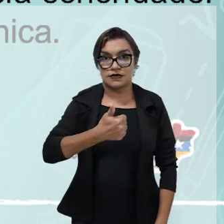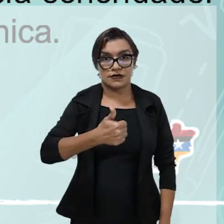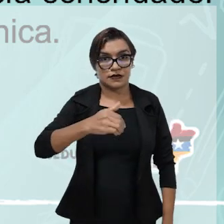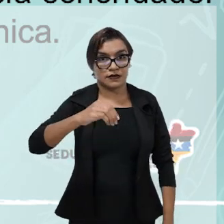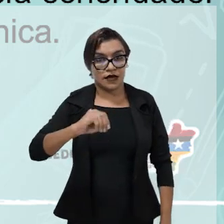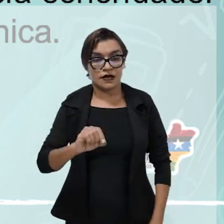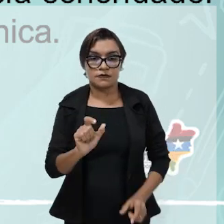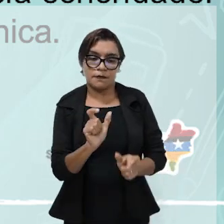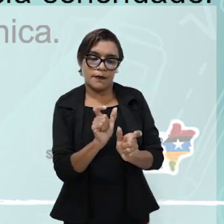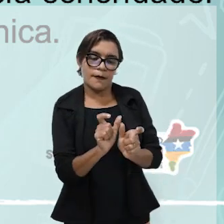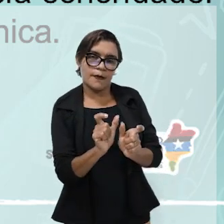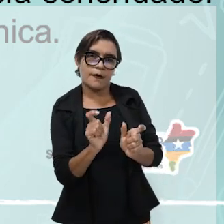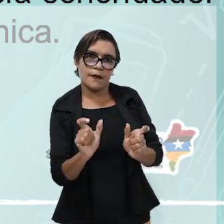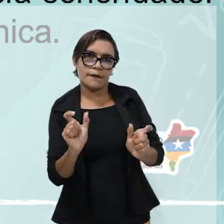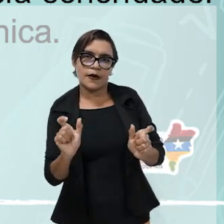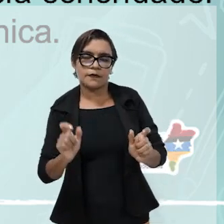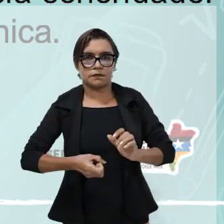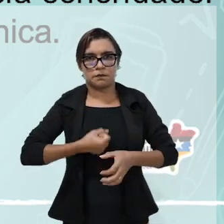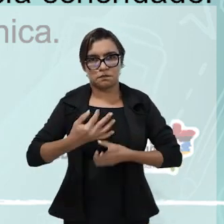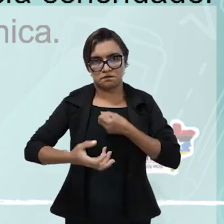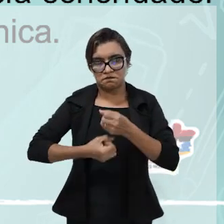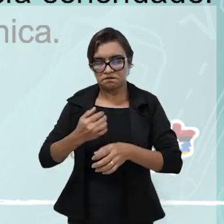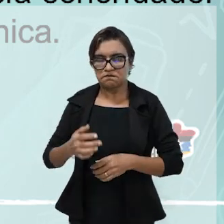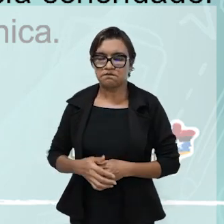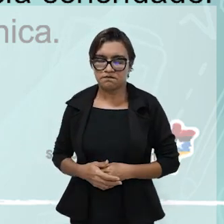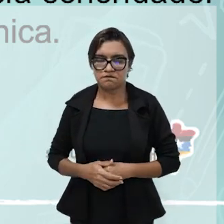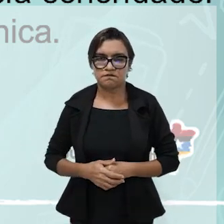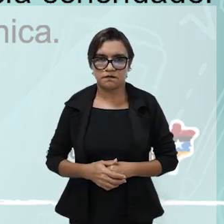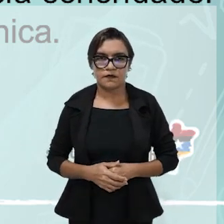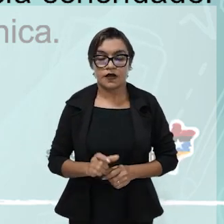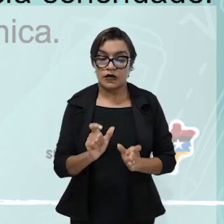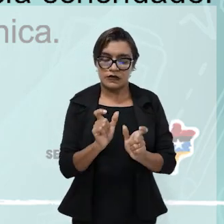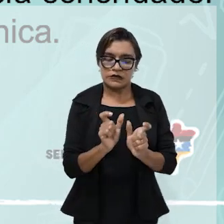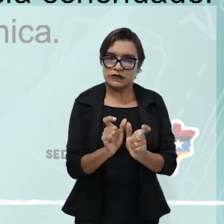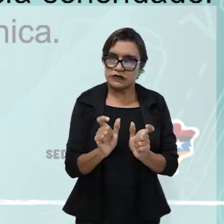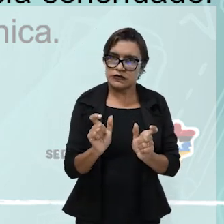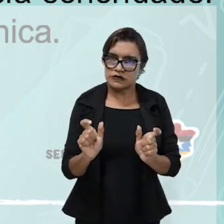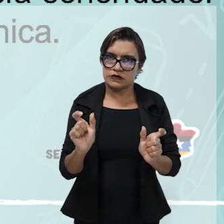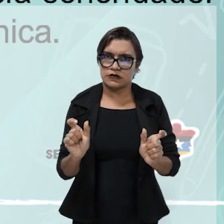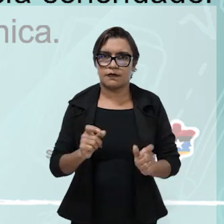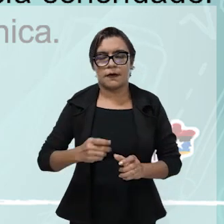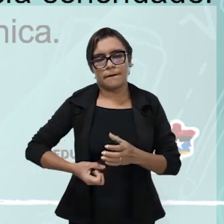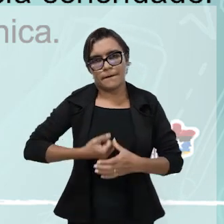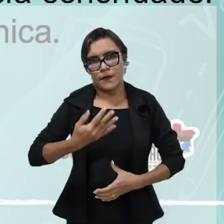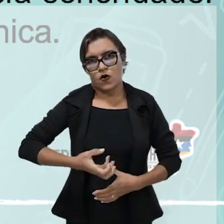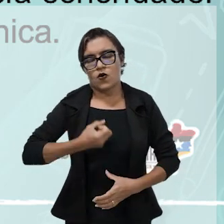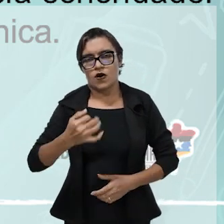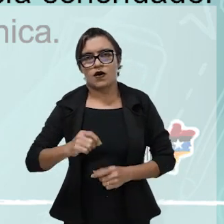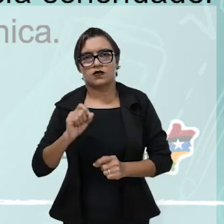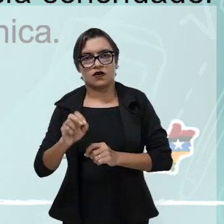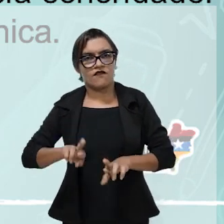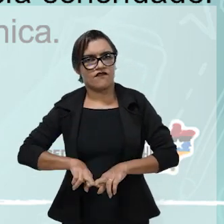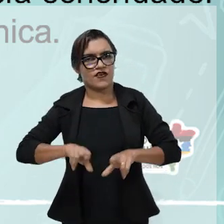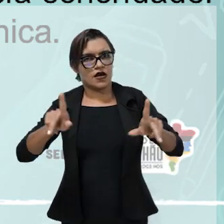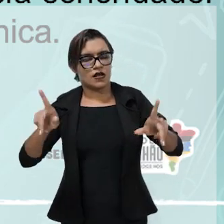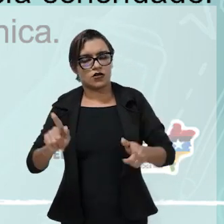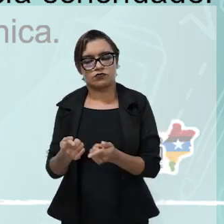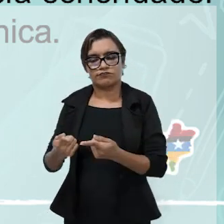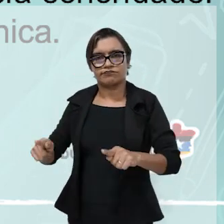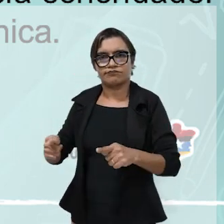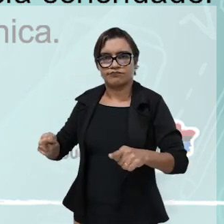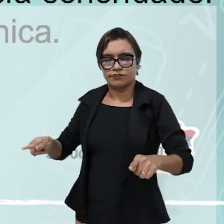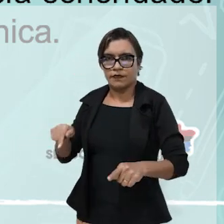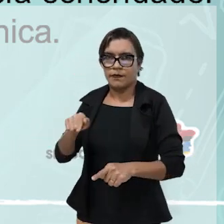poéticas em cada estrofe. A sílaba poética ou sílaba métrica se diferencia da gramatical, porque ela é definida